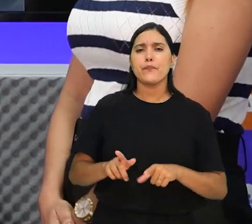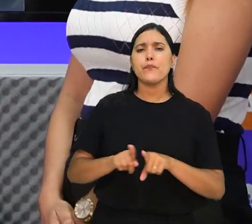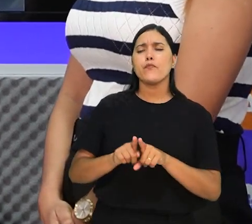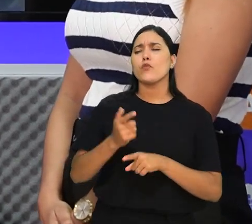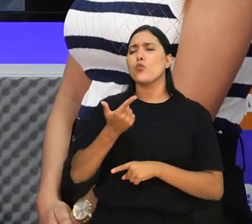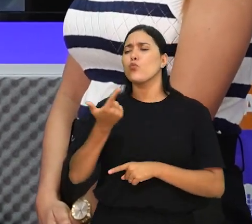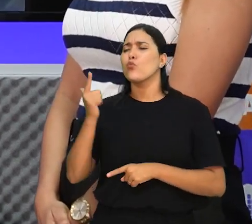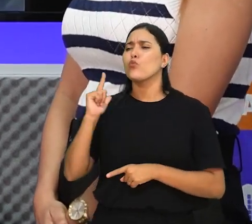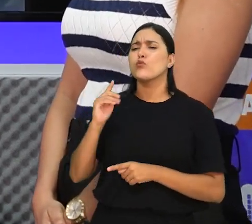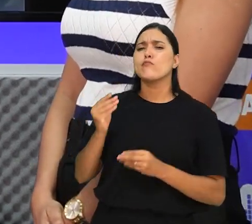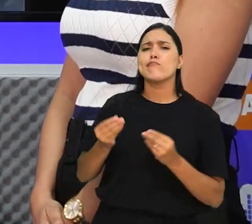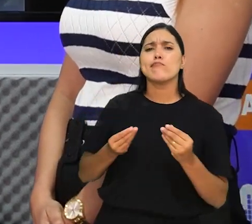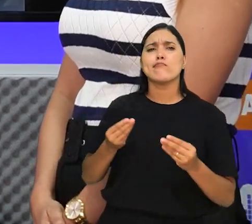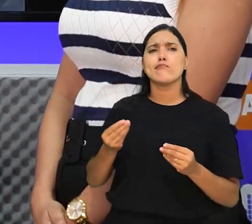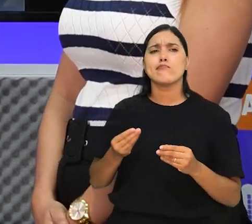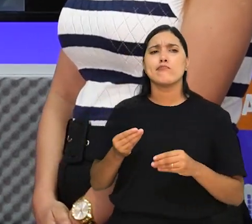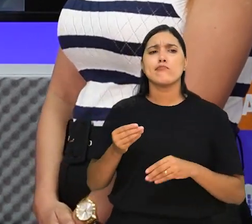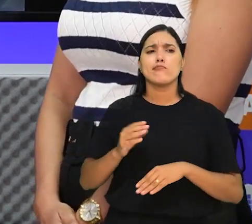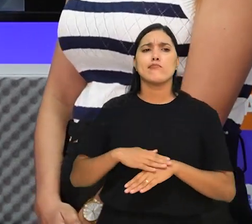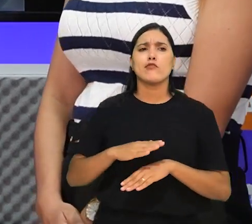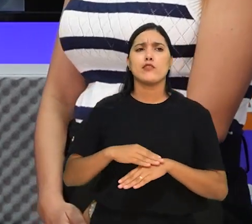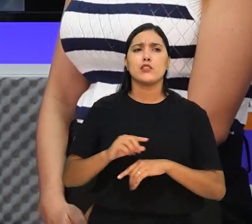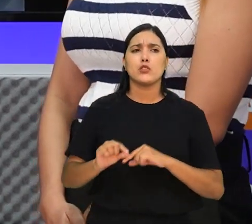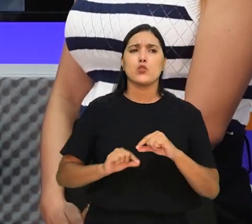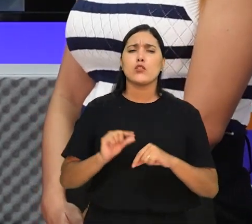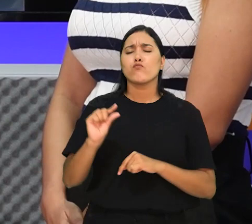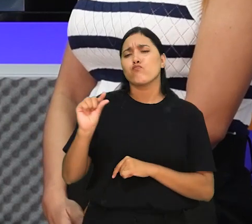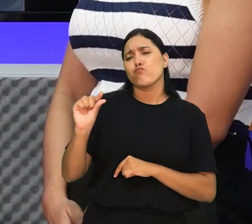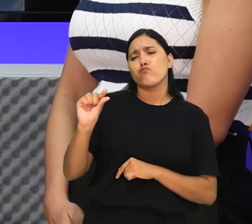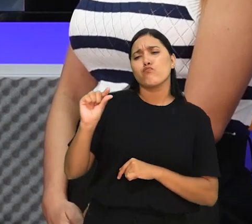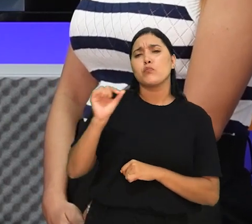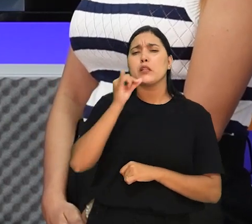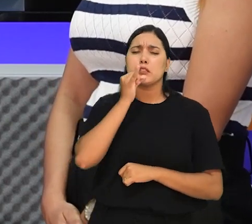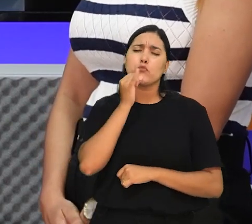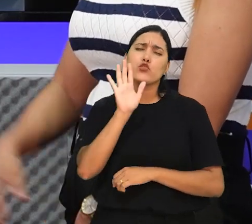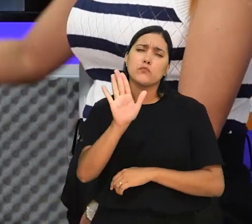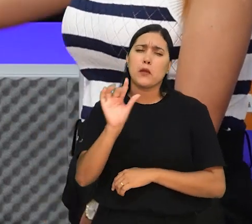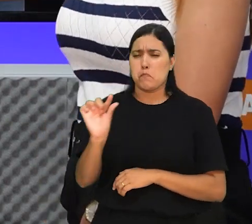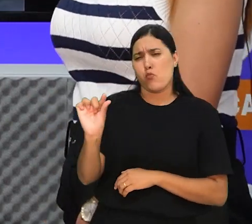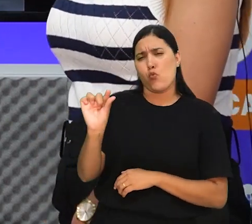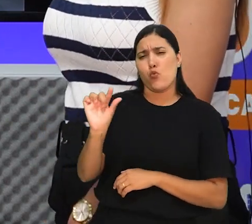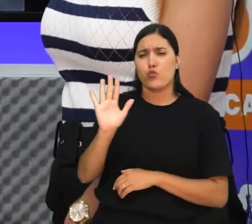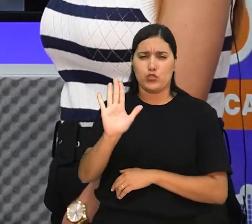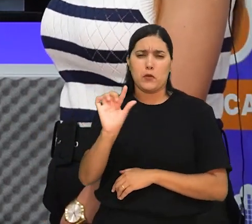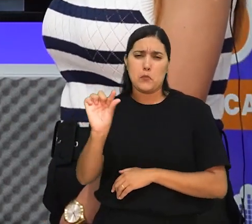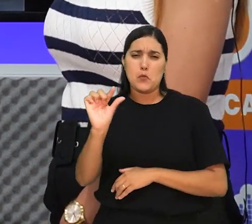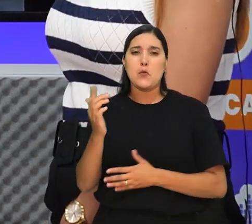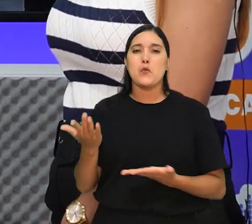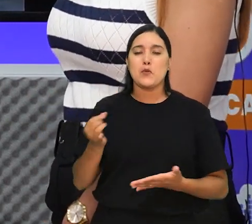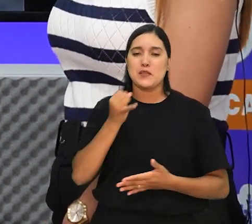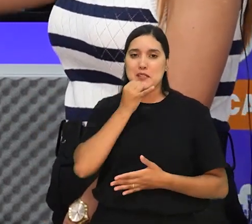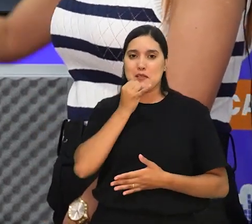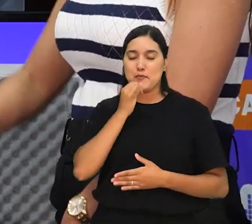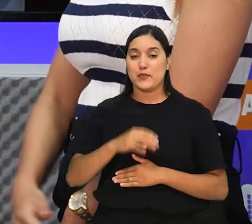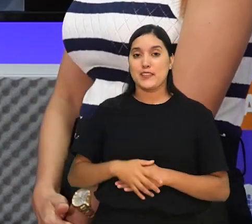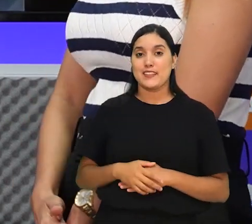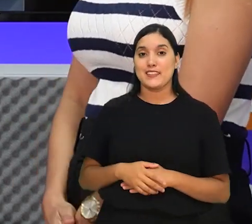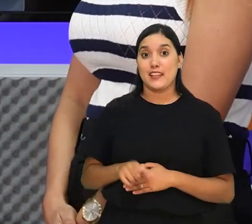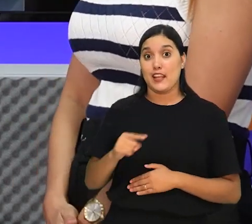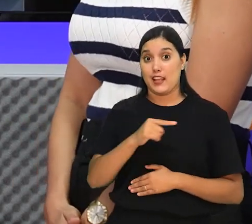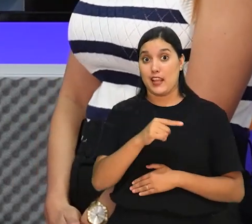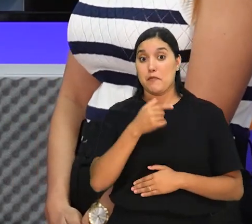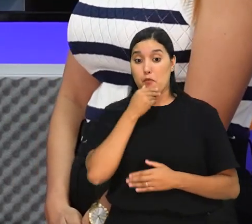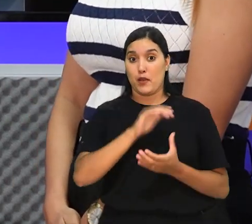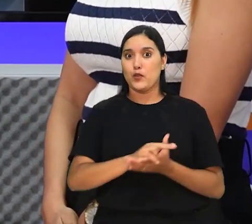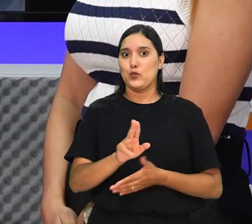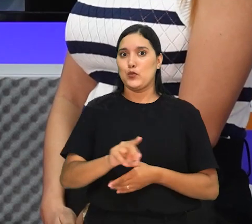ver outra aqui. Aqui a gente usa para fazer pouquinho. Né, pouquinho, eu espero, ou assim, né? Isso, pouquinho aqui também,